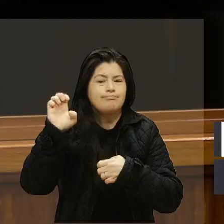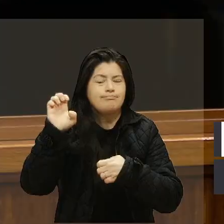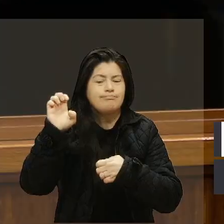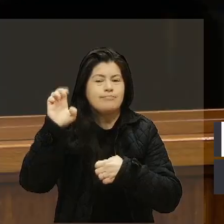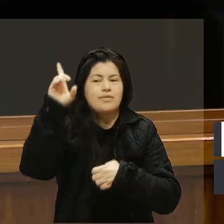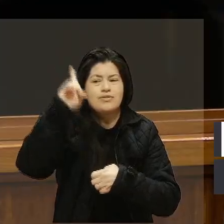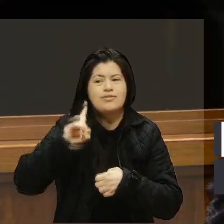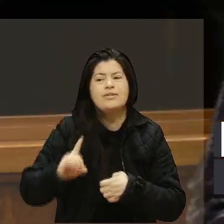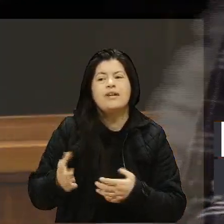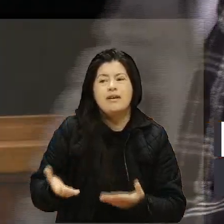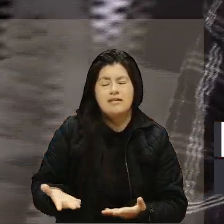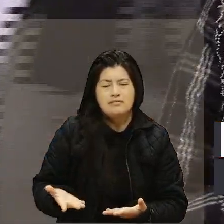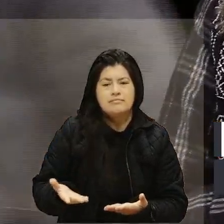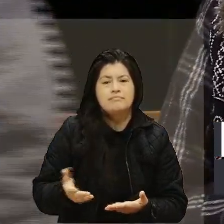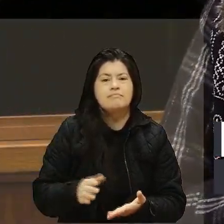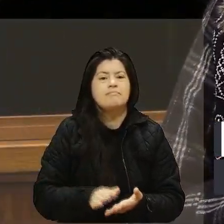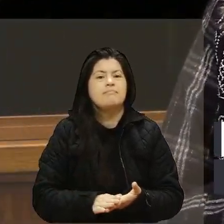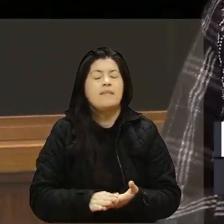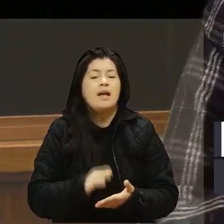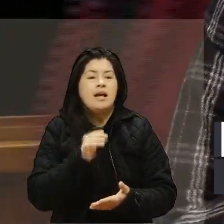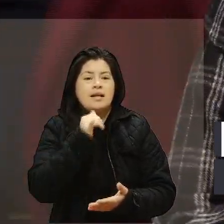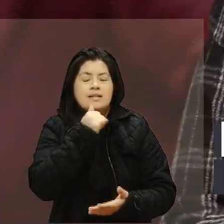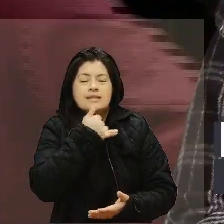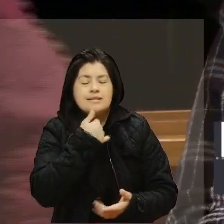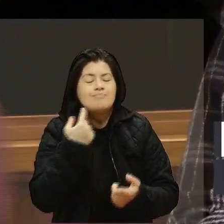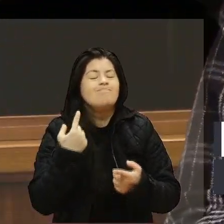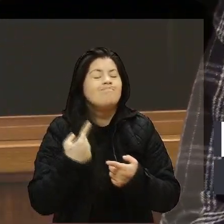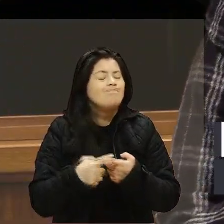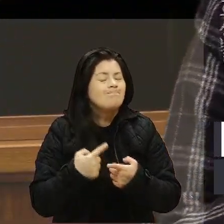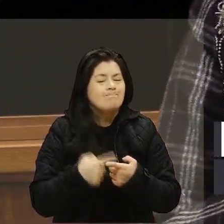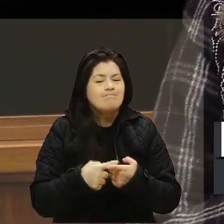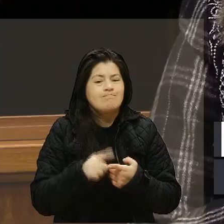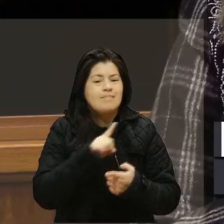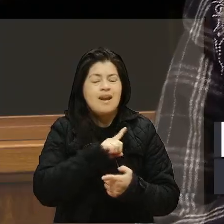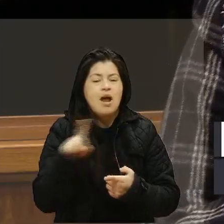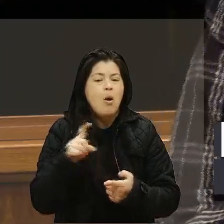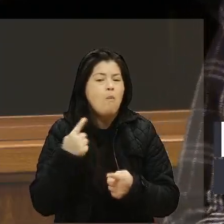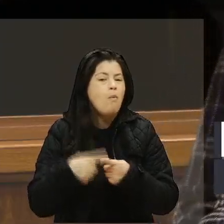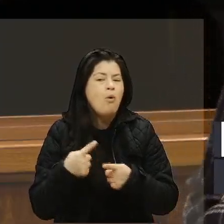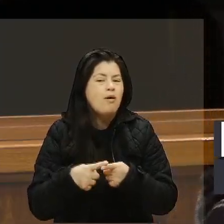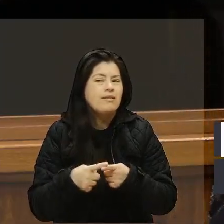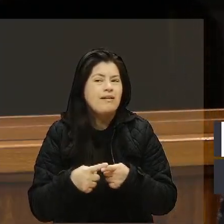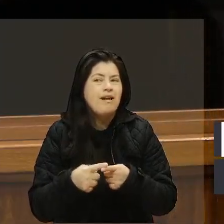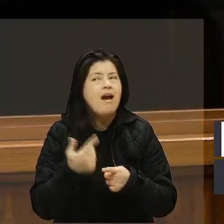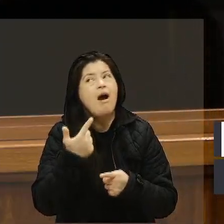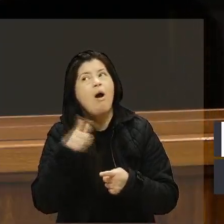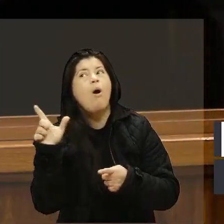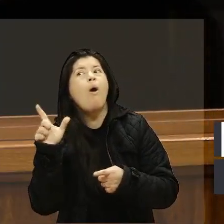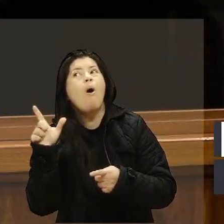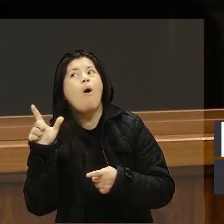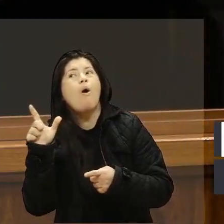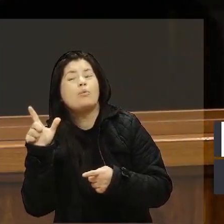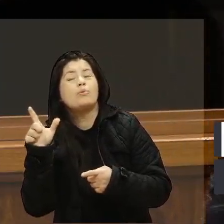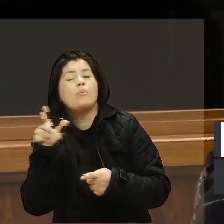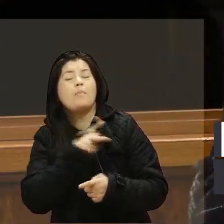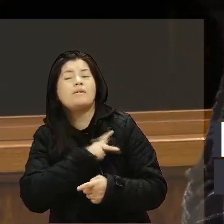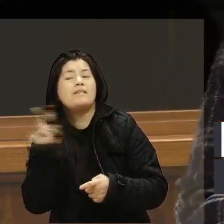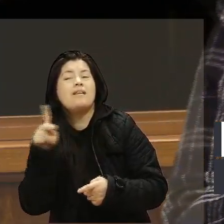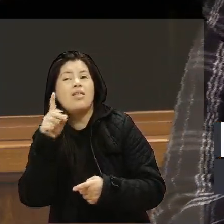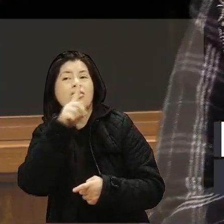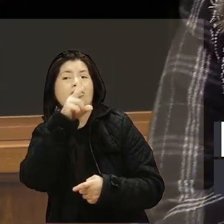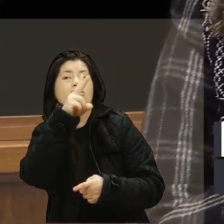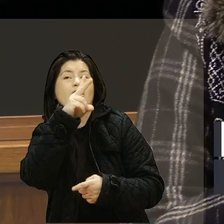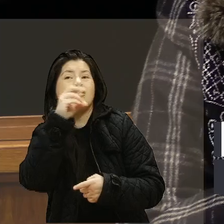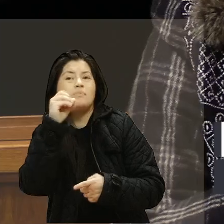Direito, é triste, sabe? Porque... não é porque tinha aquele outro presidente em 2018 que